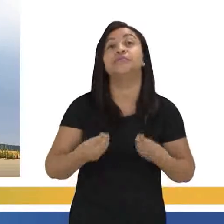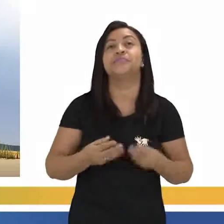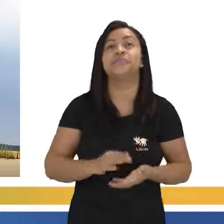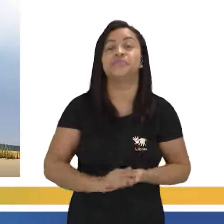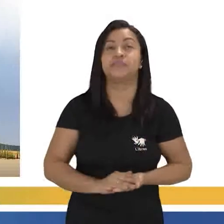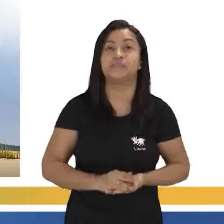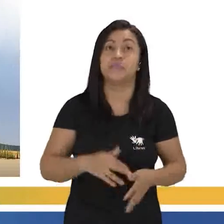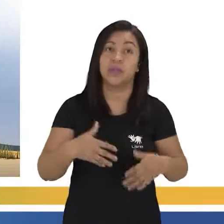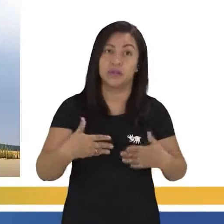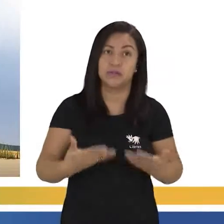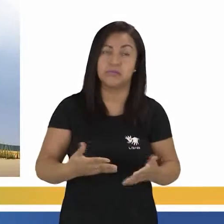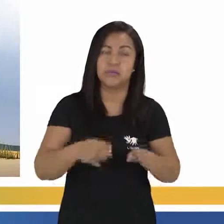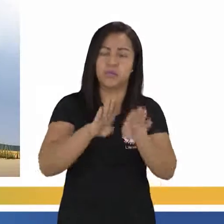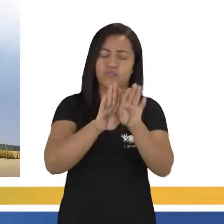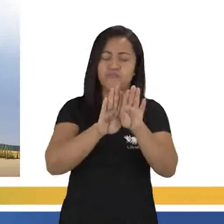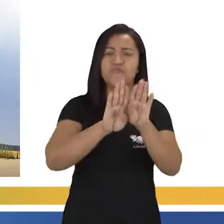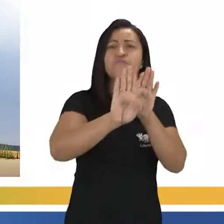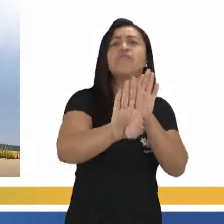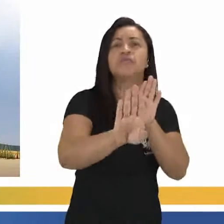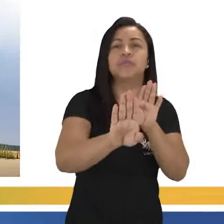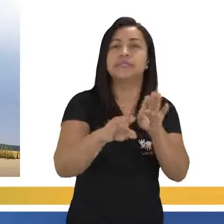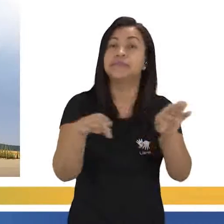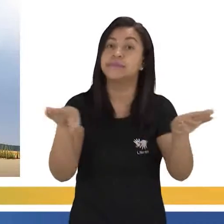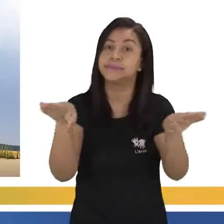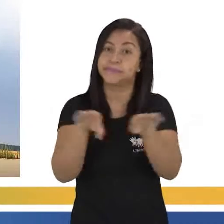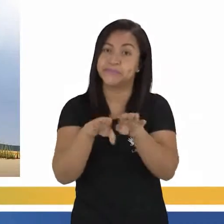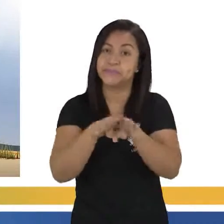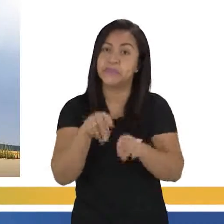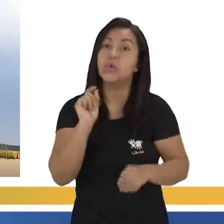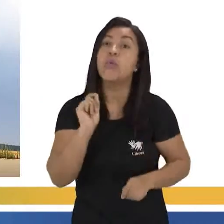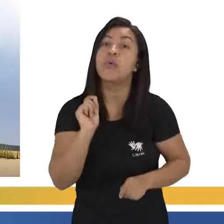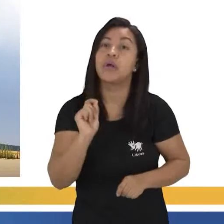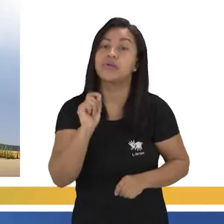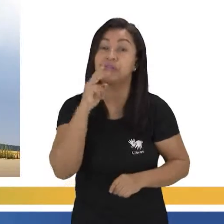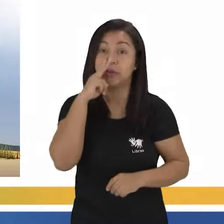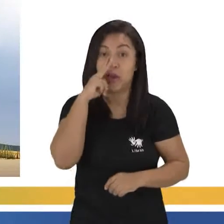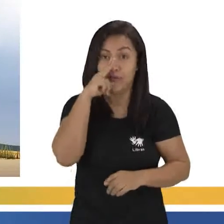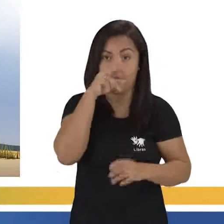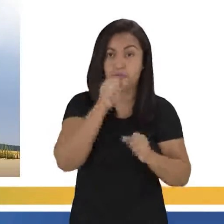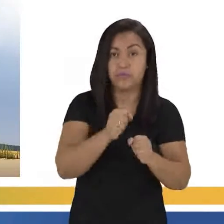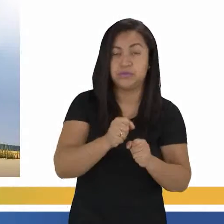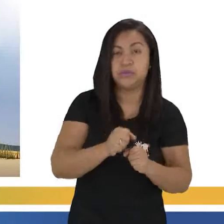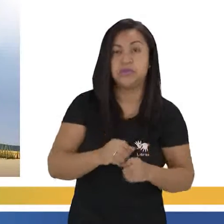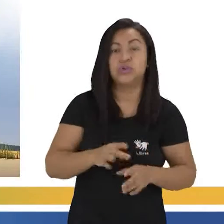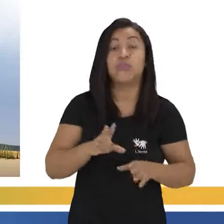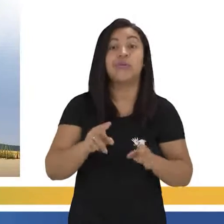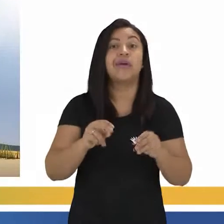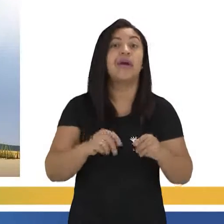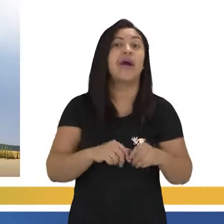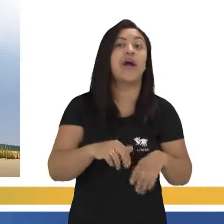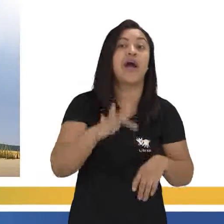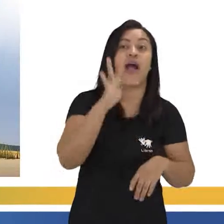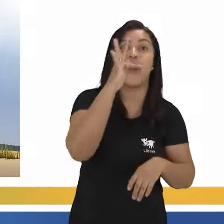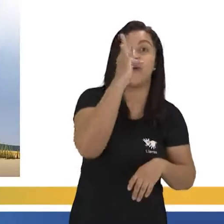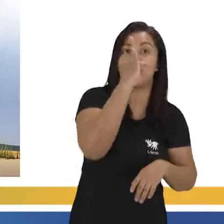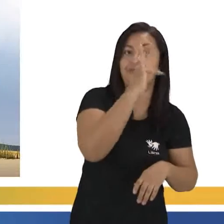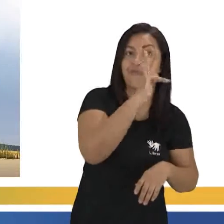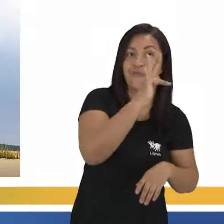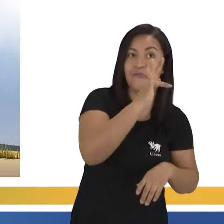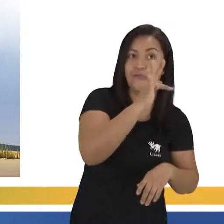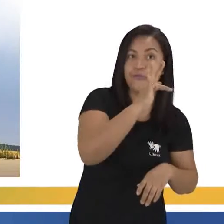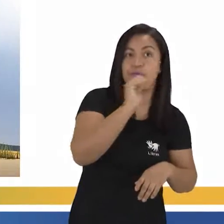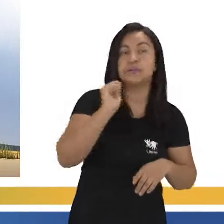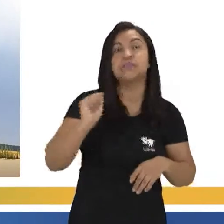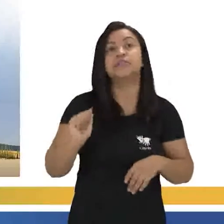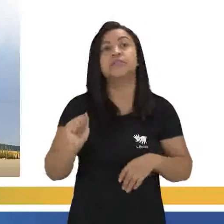certo? Então, o impulso também pode ser determinado através da força. Então, eu pego a força e multiplico pela variação do